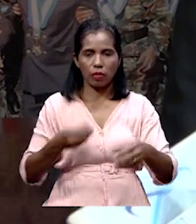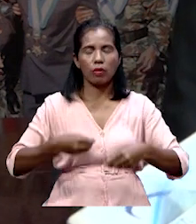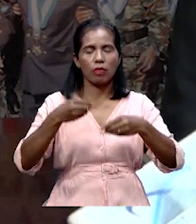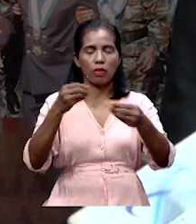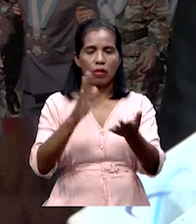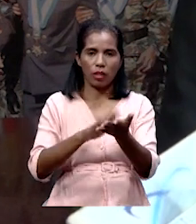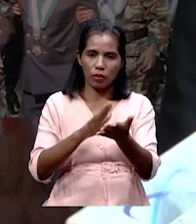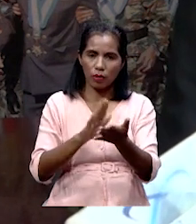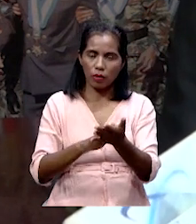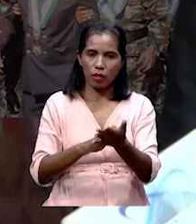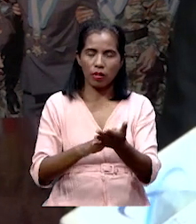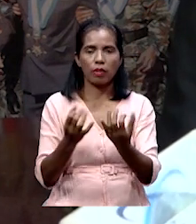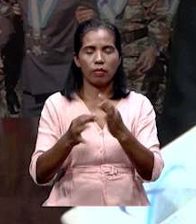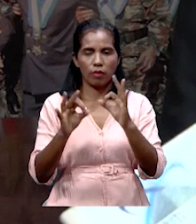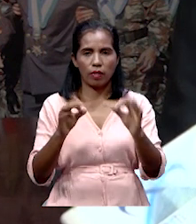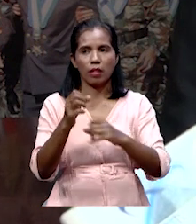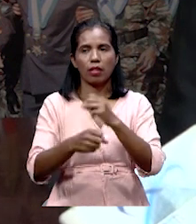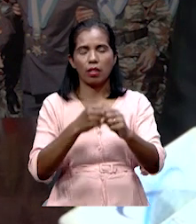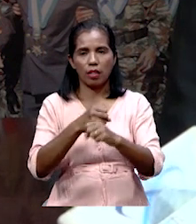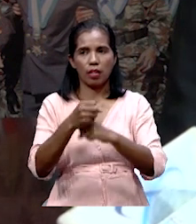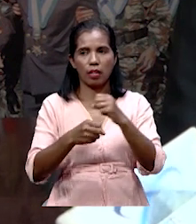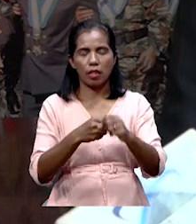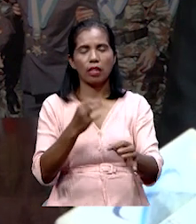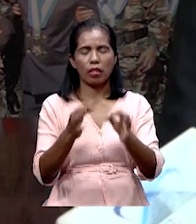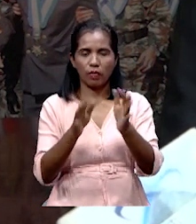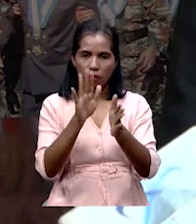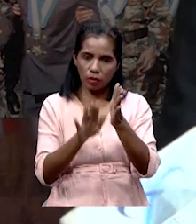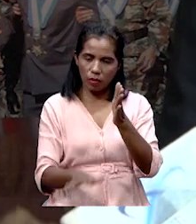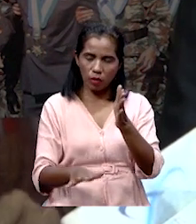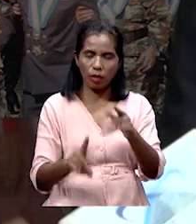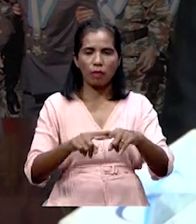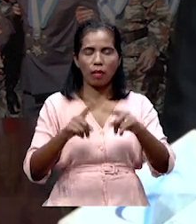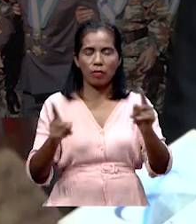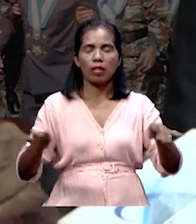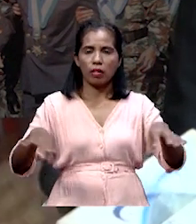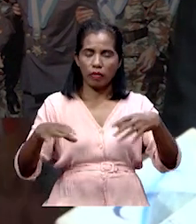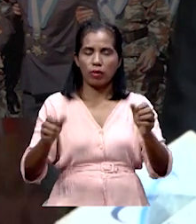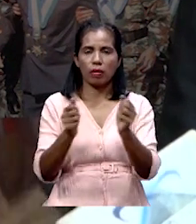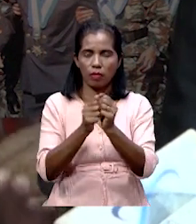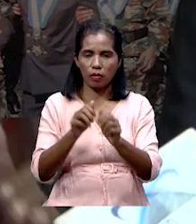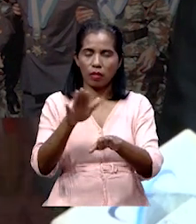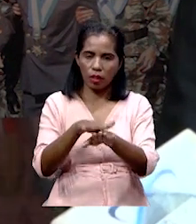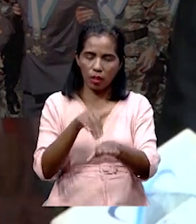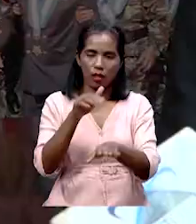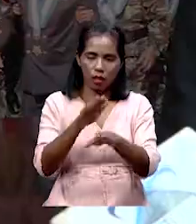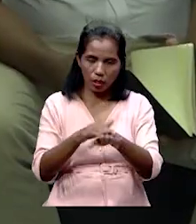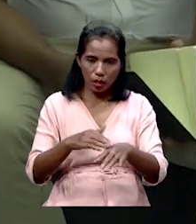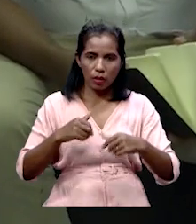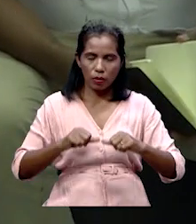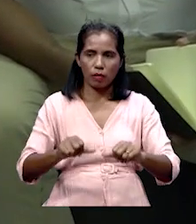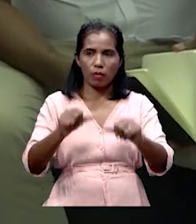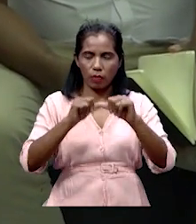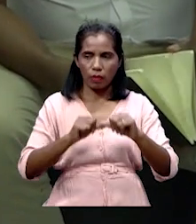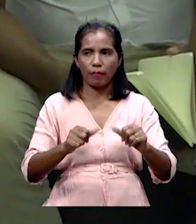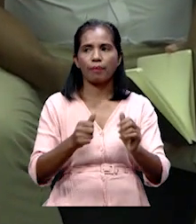bolsa estudo, tintina loca baita, mas que mínimo, mais bem, hoje tem participado no Enem, no Enem, sei, pode ser batam, batam.